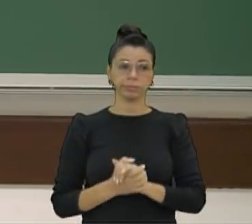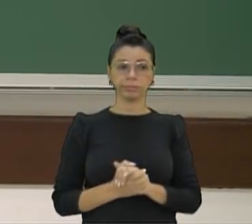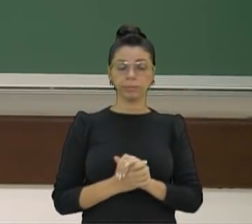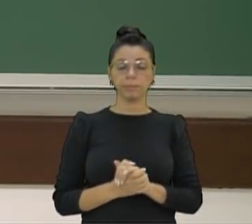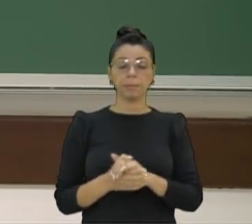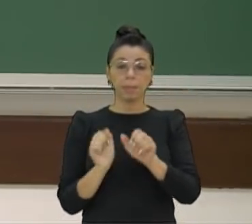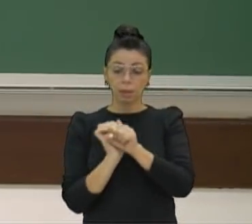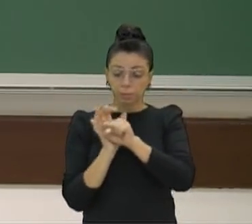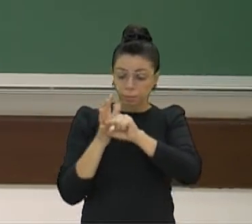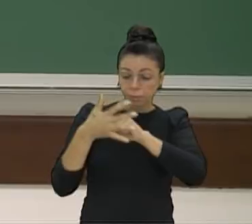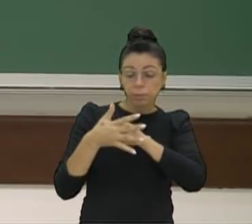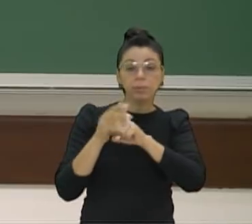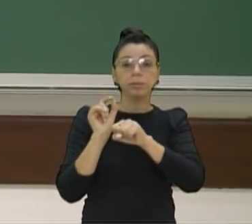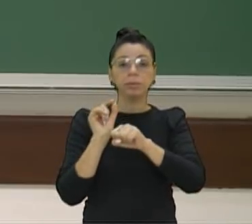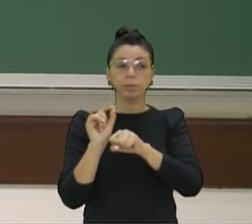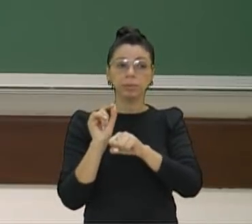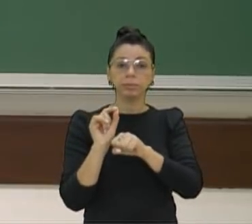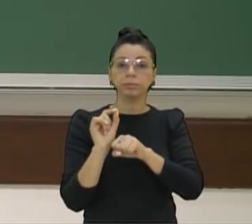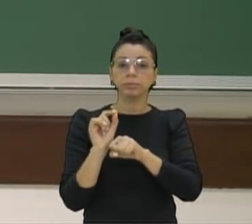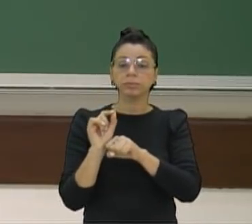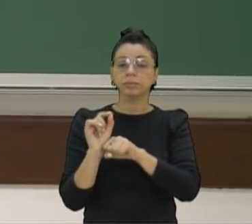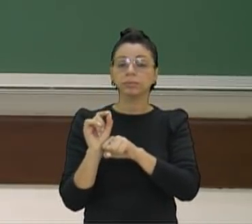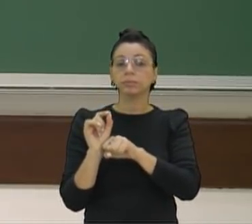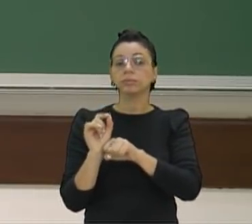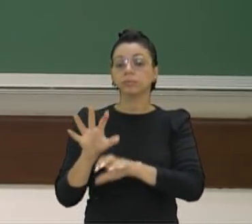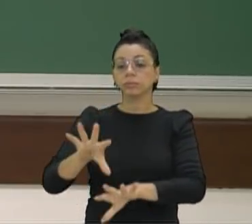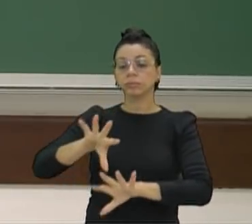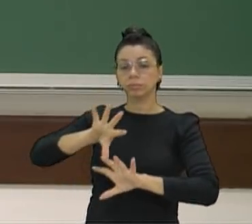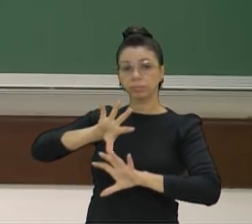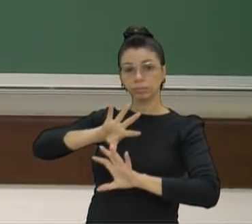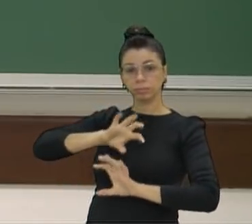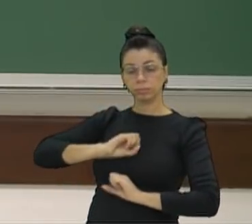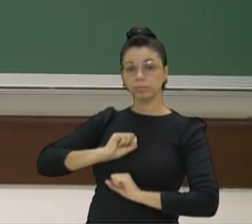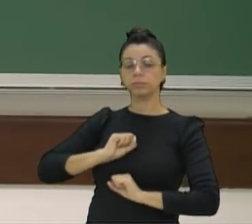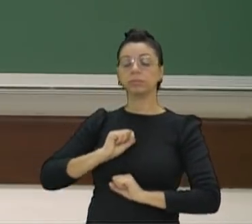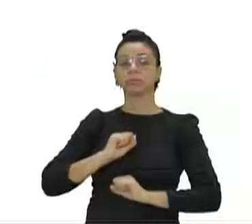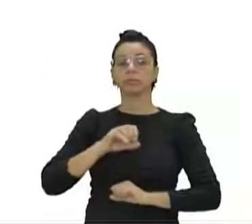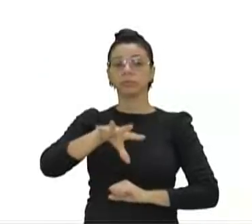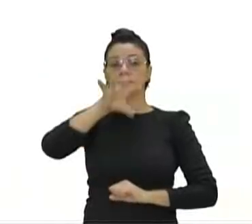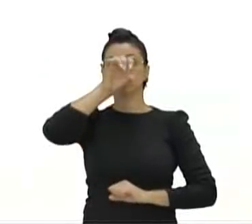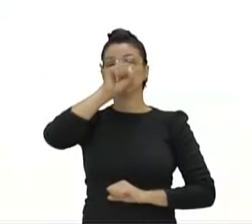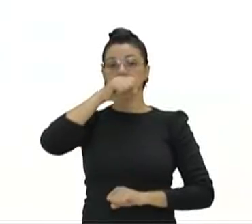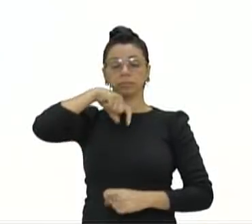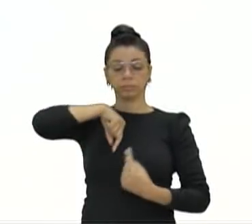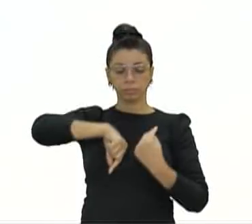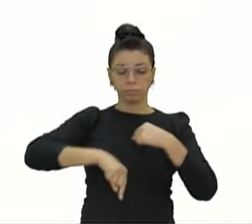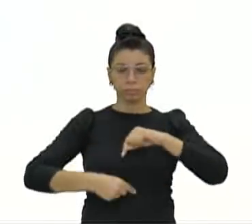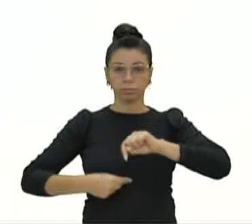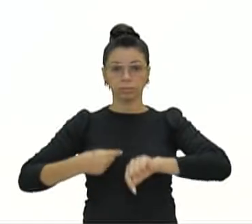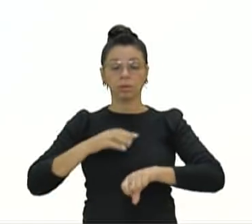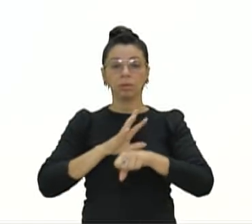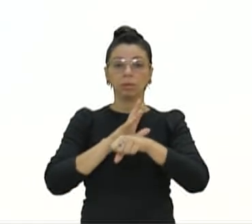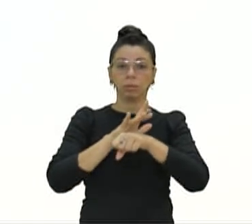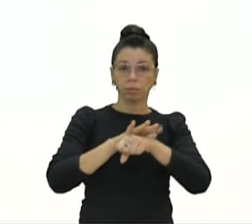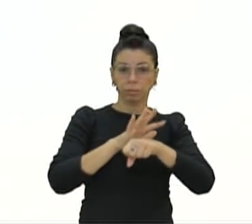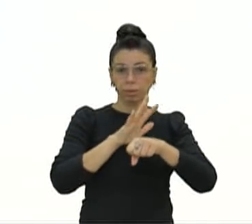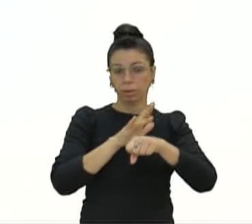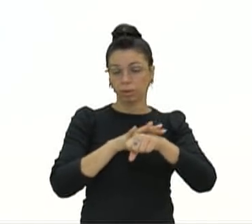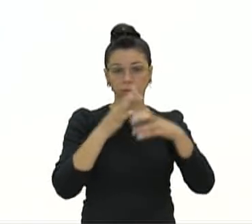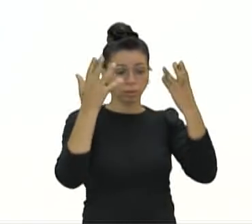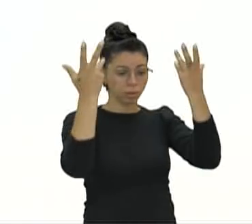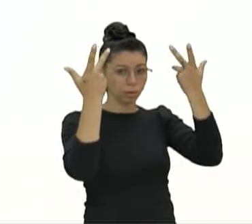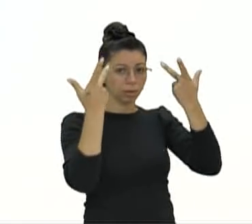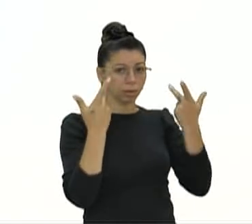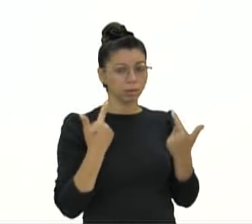Os coronavírus, como eu já comentei, eles causam infecções respiratórias em animais, tá? De